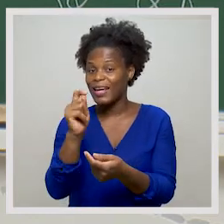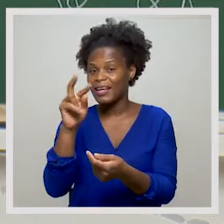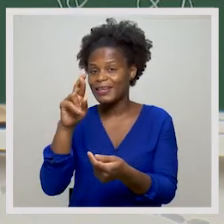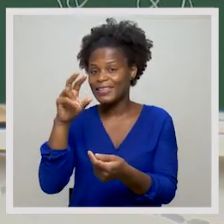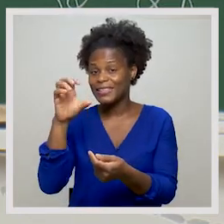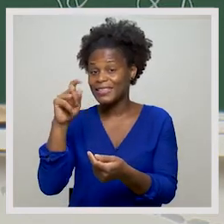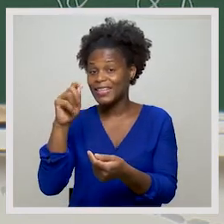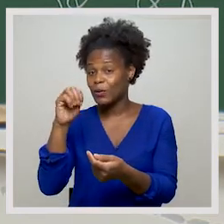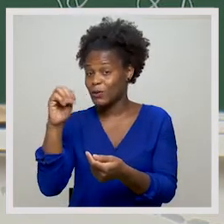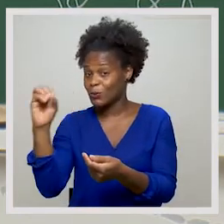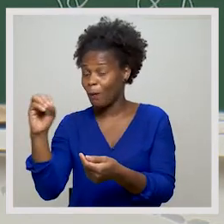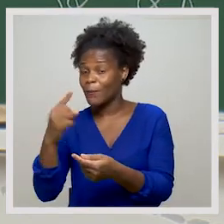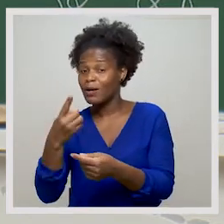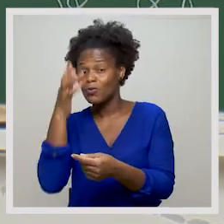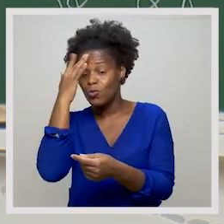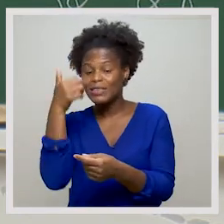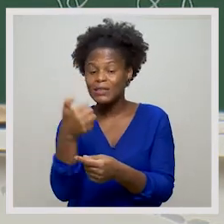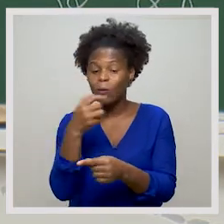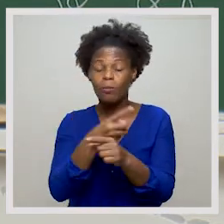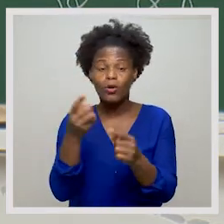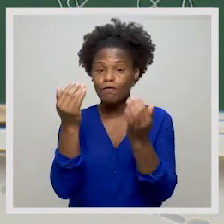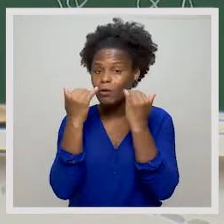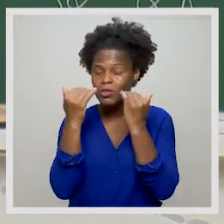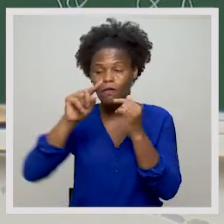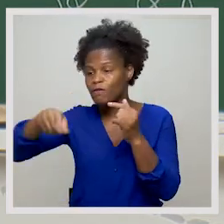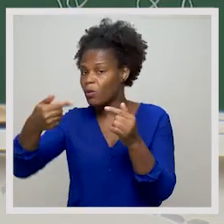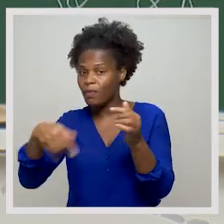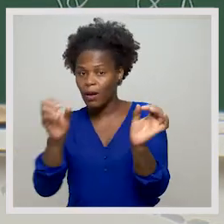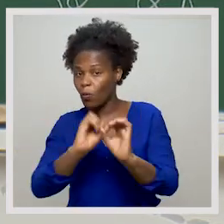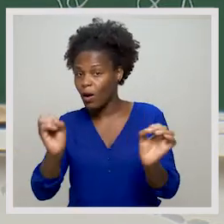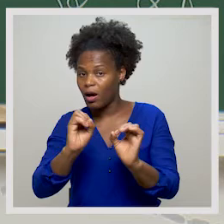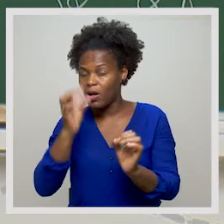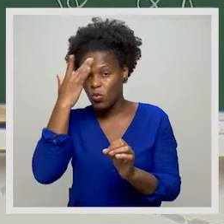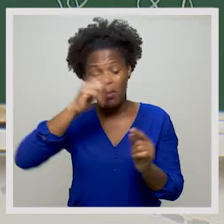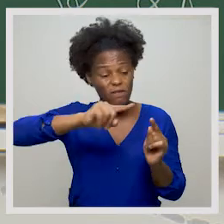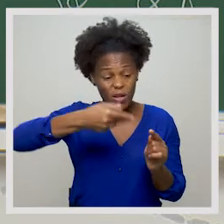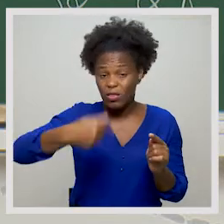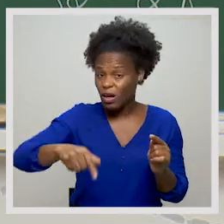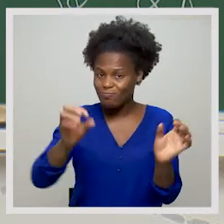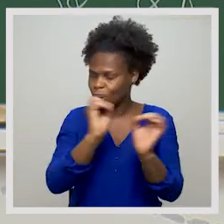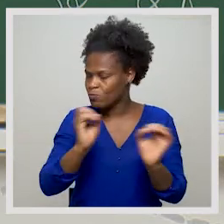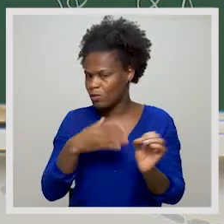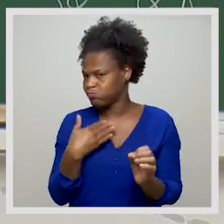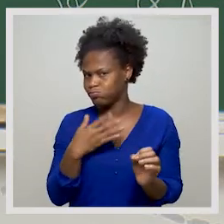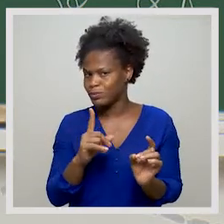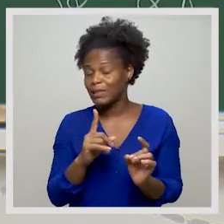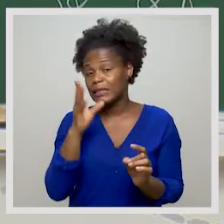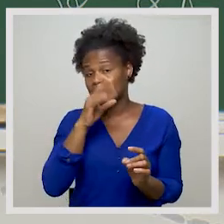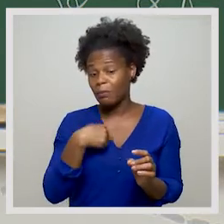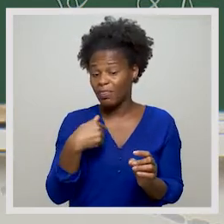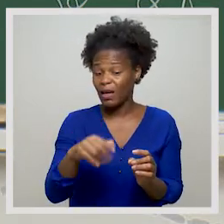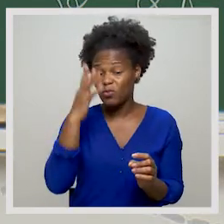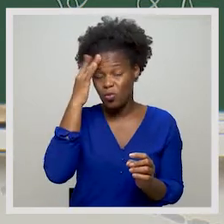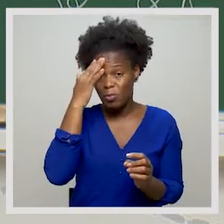número 5, porque os meus dados são só números inteiros, então não me interessa ter números decimais, ok? Se eu tivesse